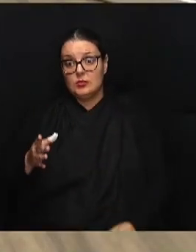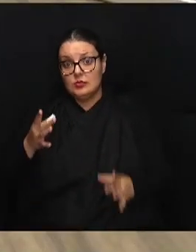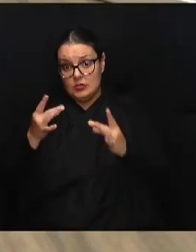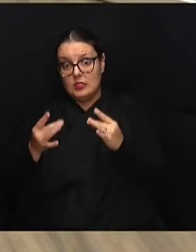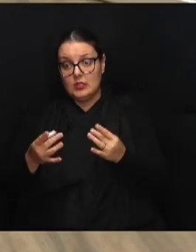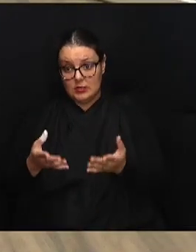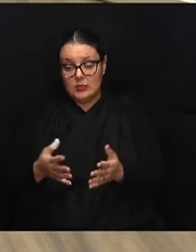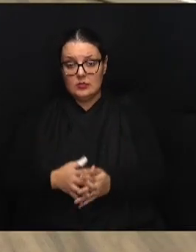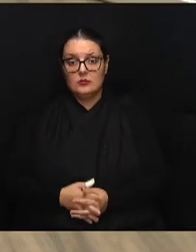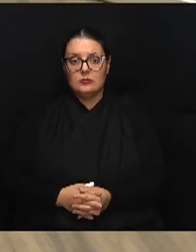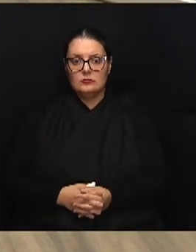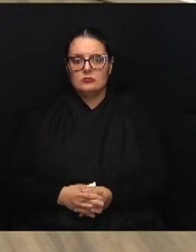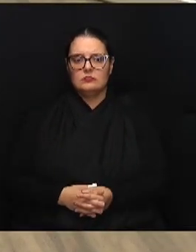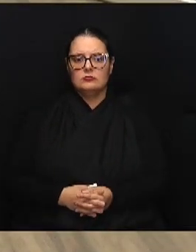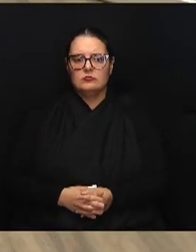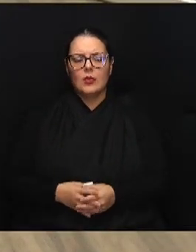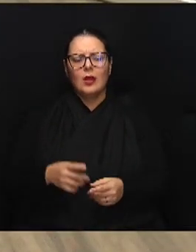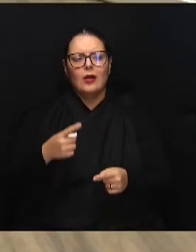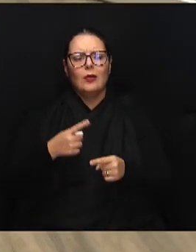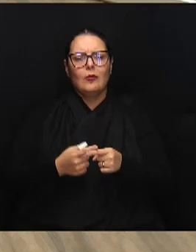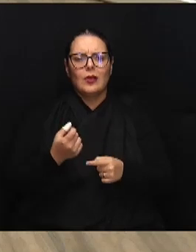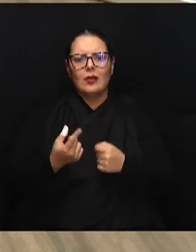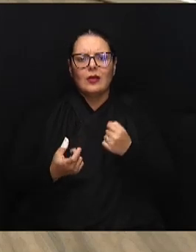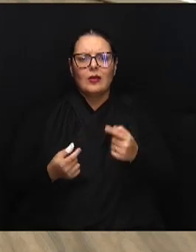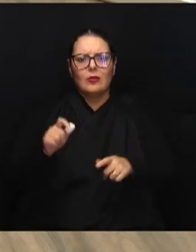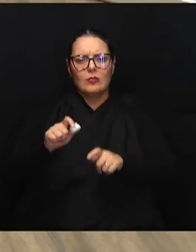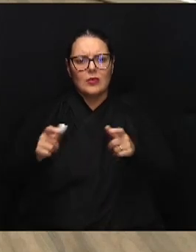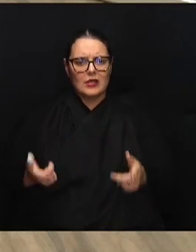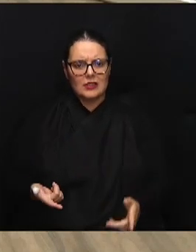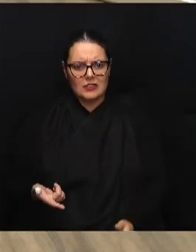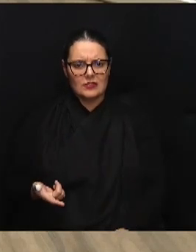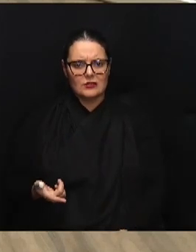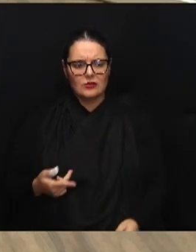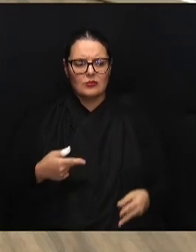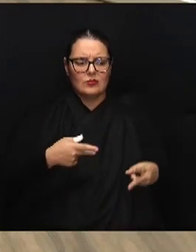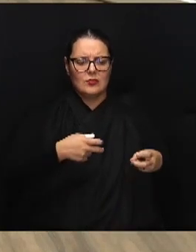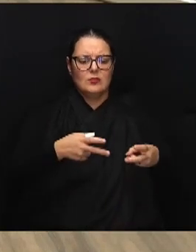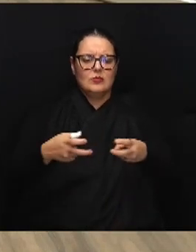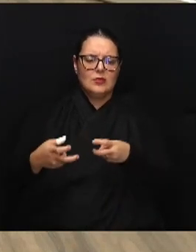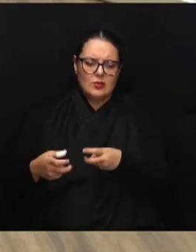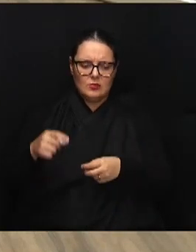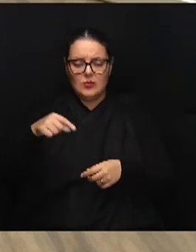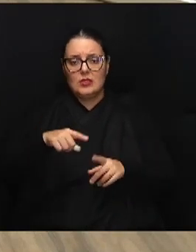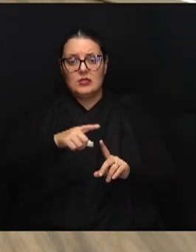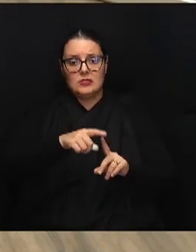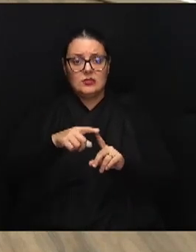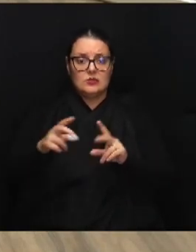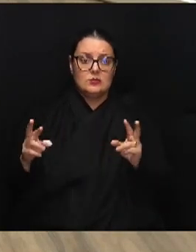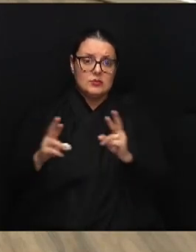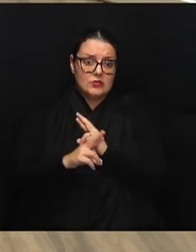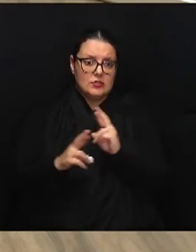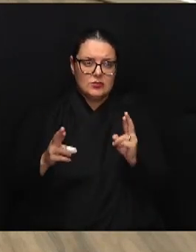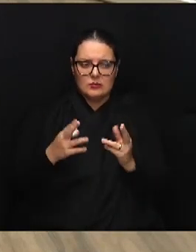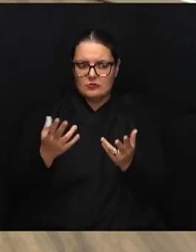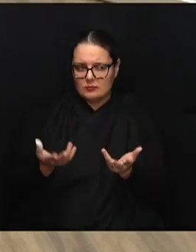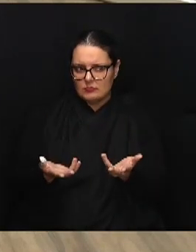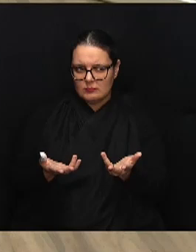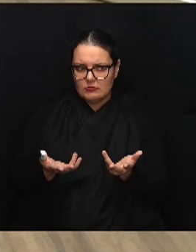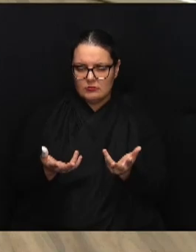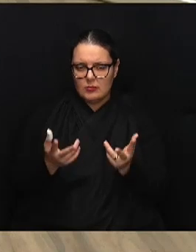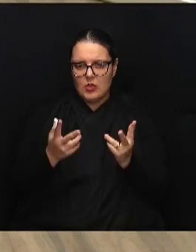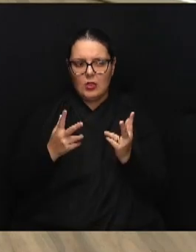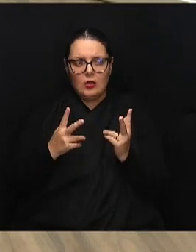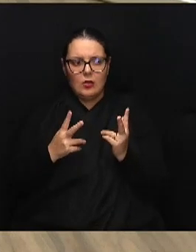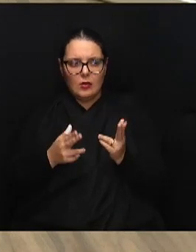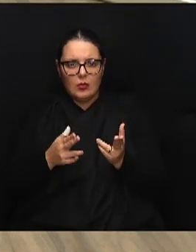neles. Mas assim, por que algumas pessoas ainda enxergam esse tipo de relacionamento como